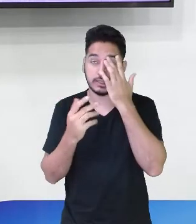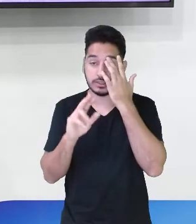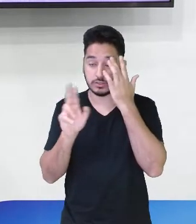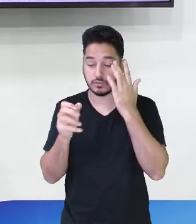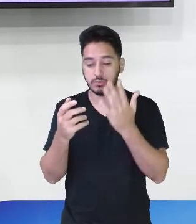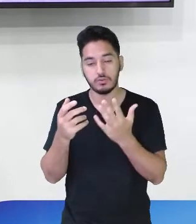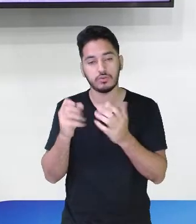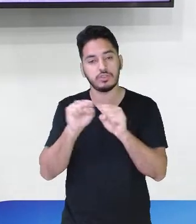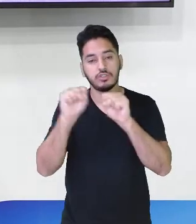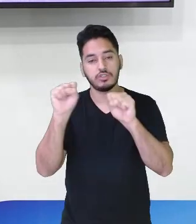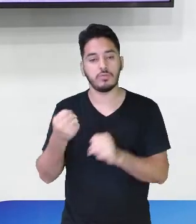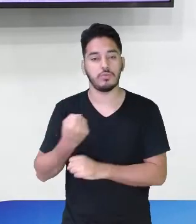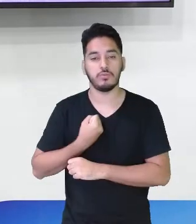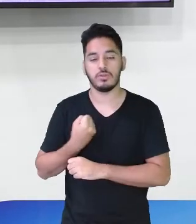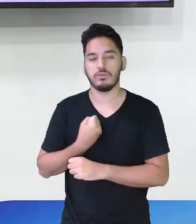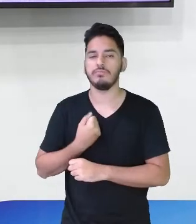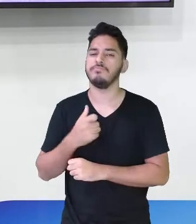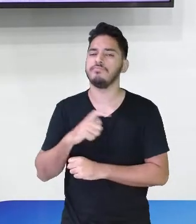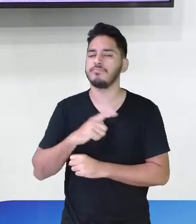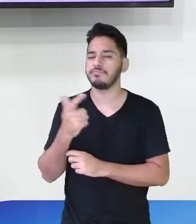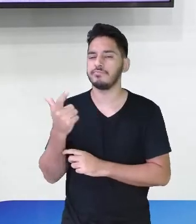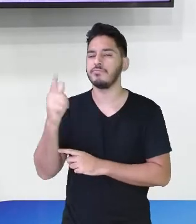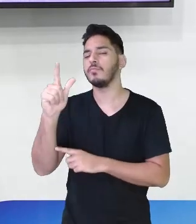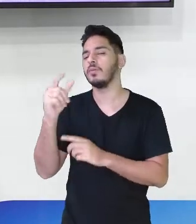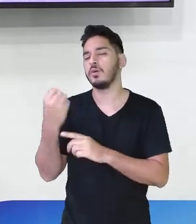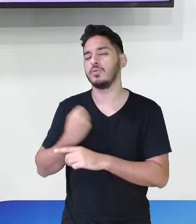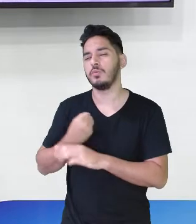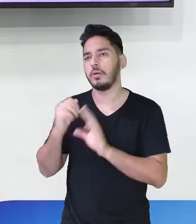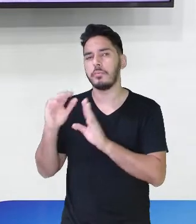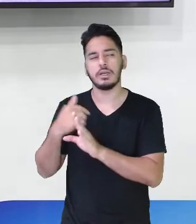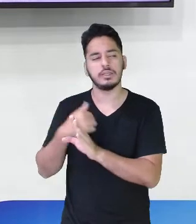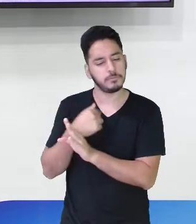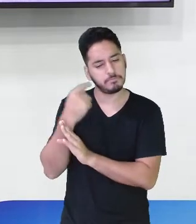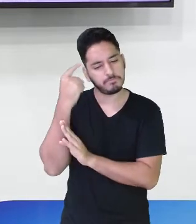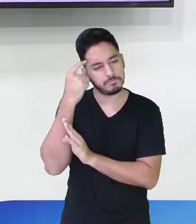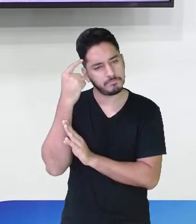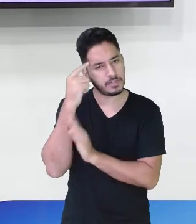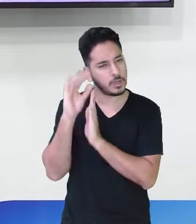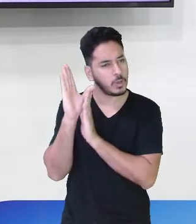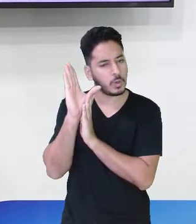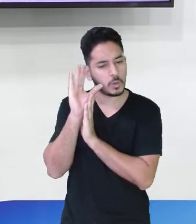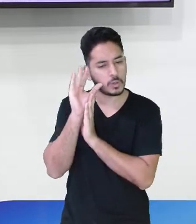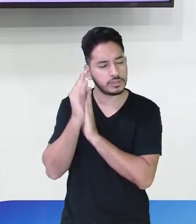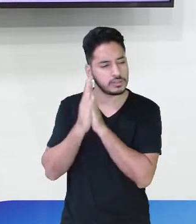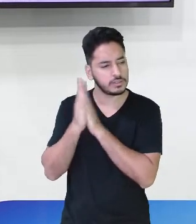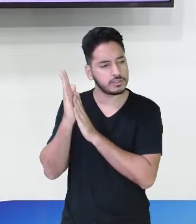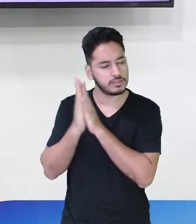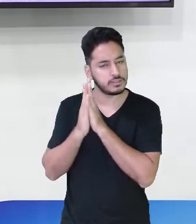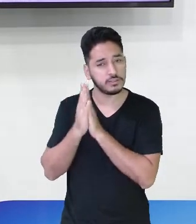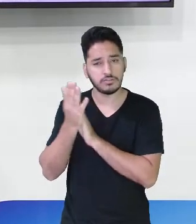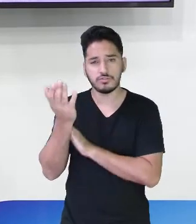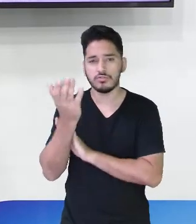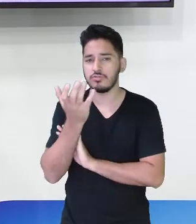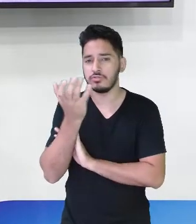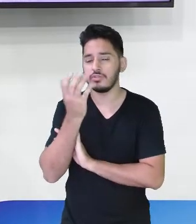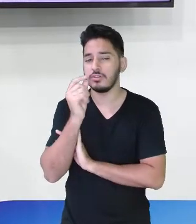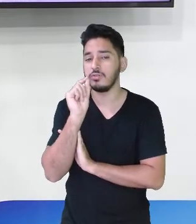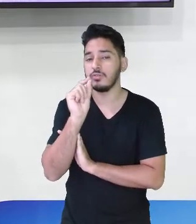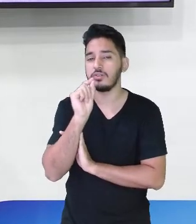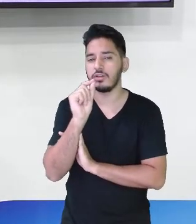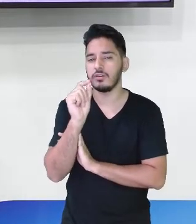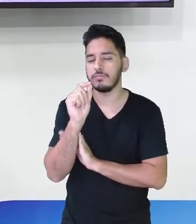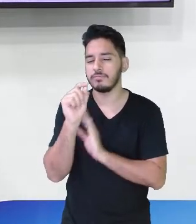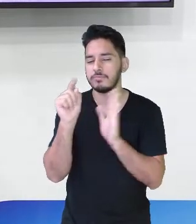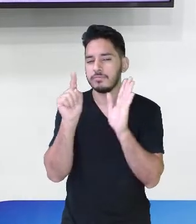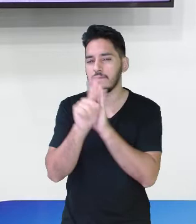sistema de numeração. Trouxe outros números, mas me bateu a curiosidade. E eu já queria até deixar um